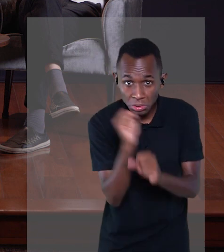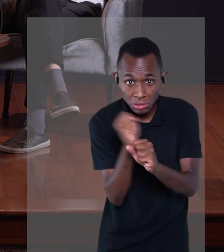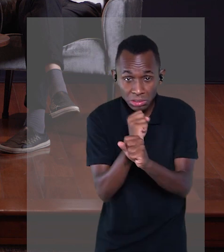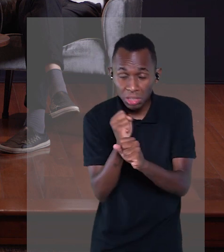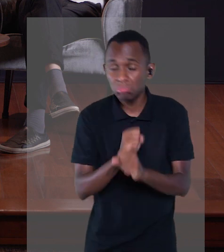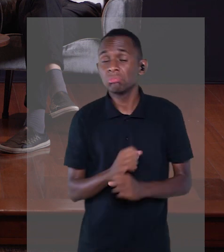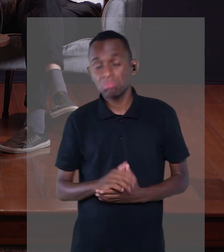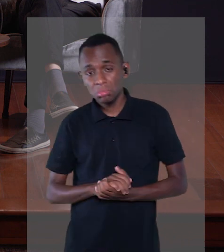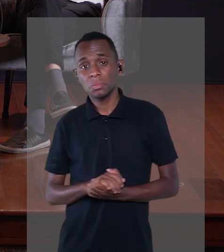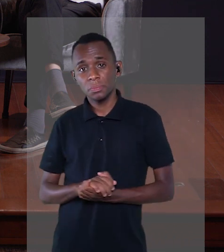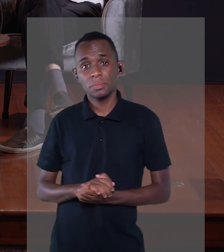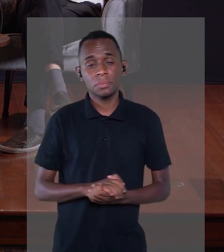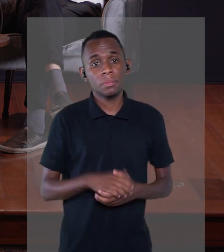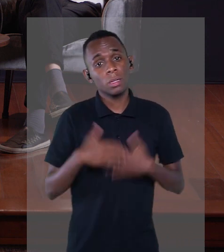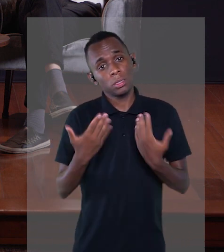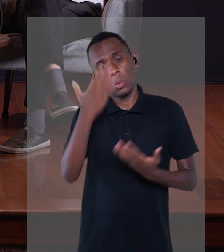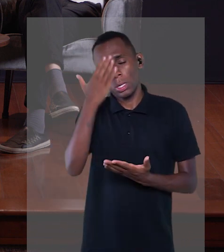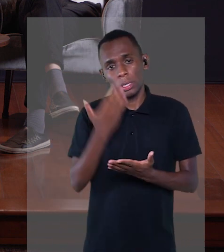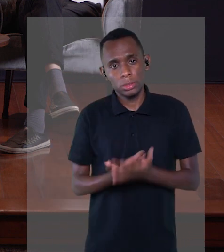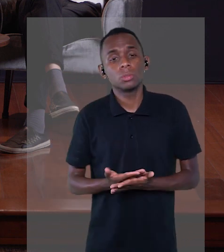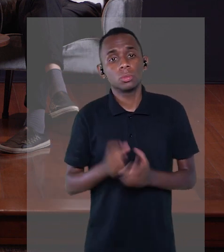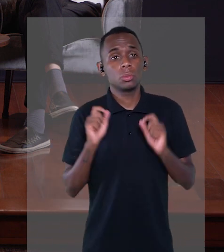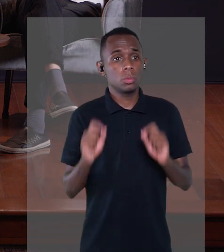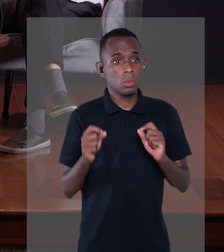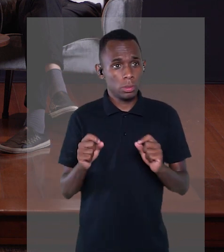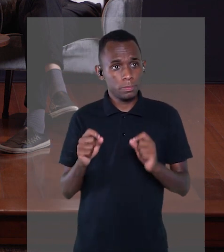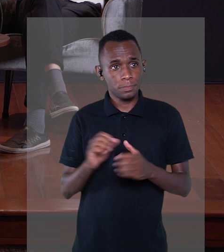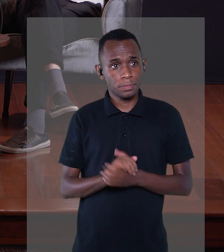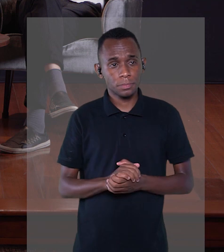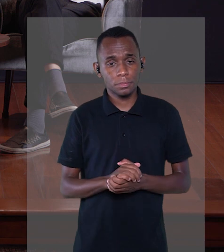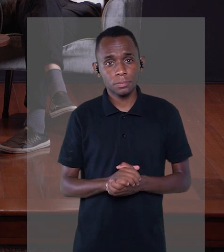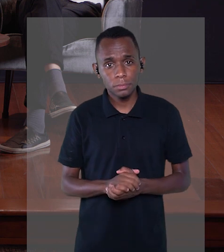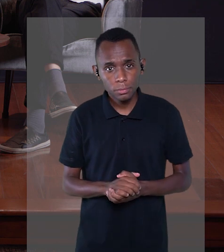que é uma loucura. Então, eu acho que eu, assim...